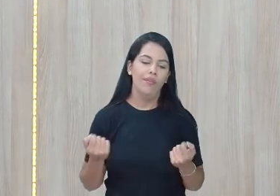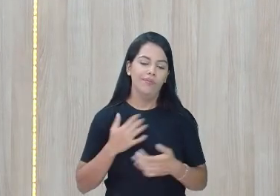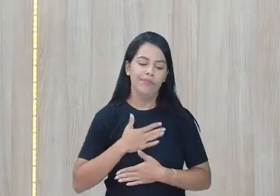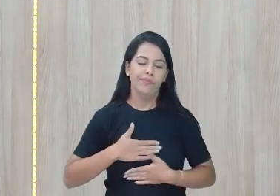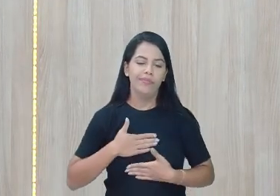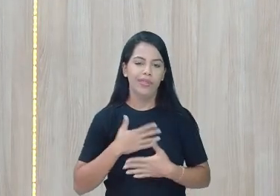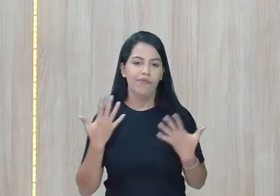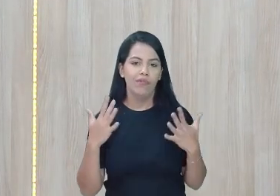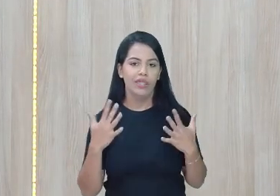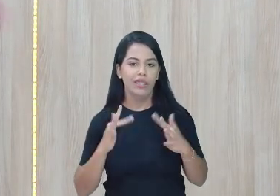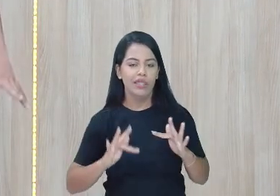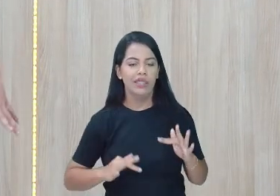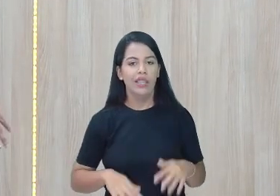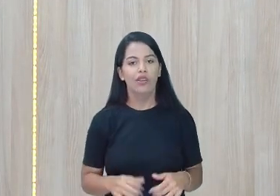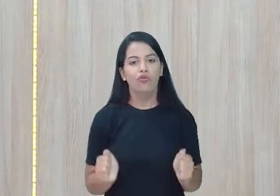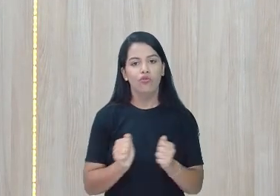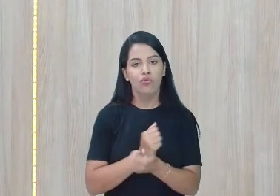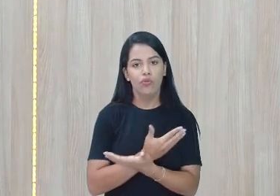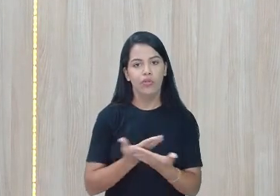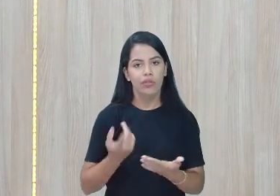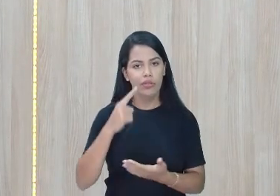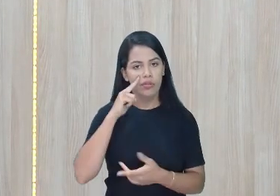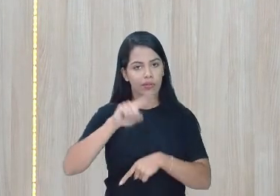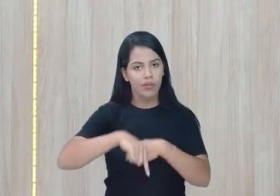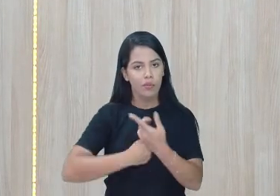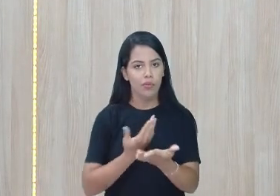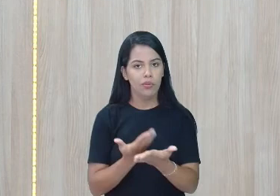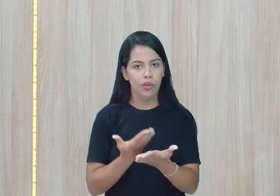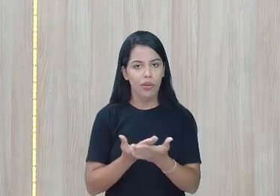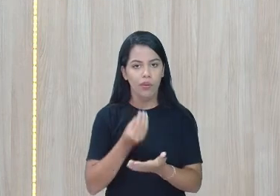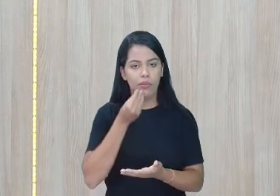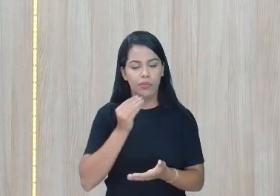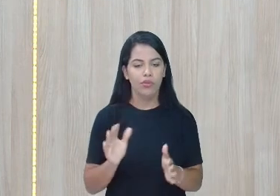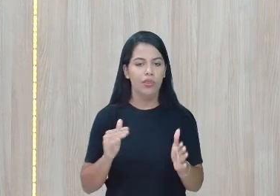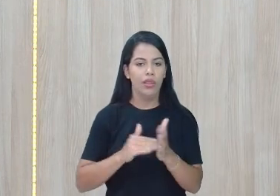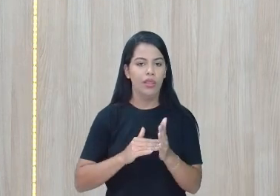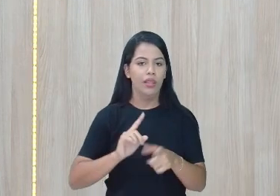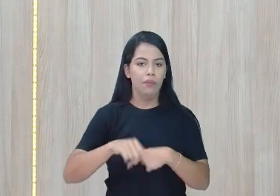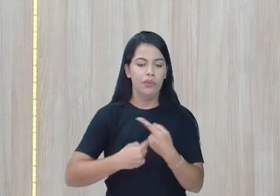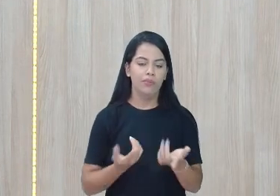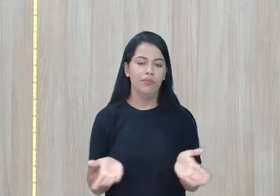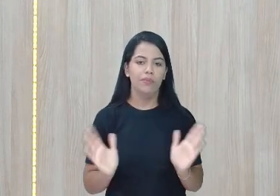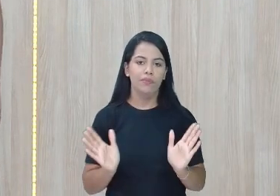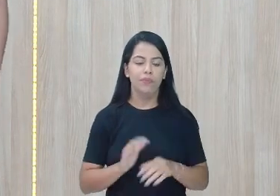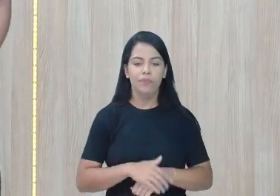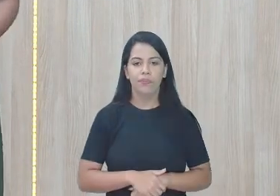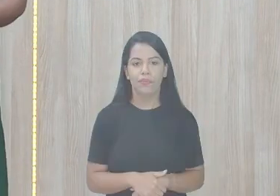ficar aqui com vocês. A gente se vê na próxima aula. Um cheiro e até breve.